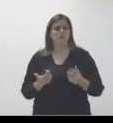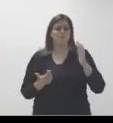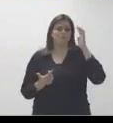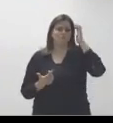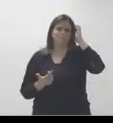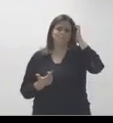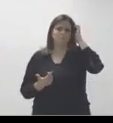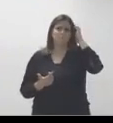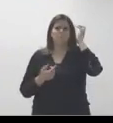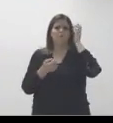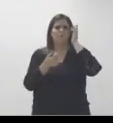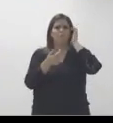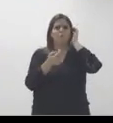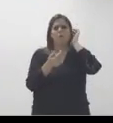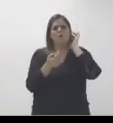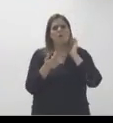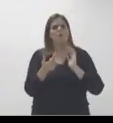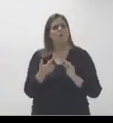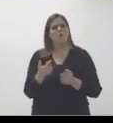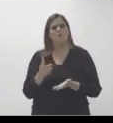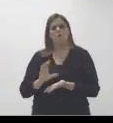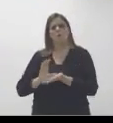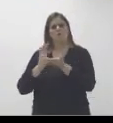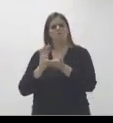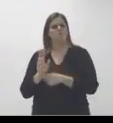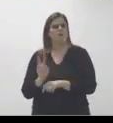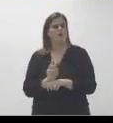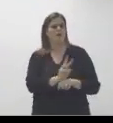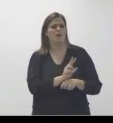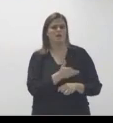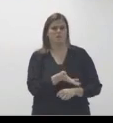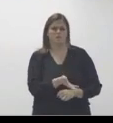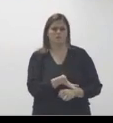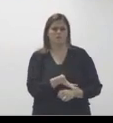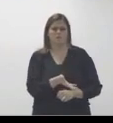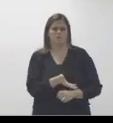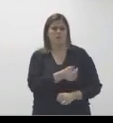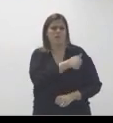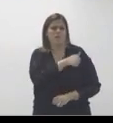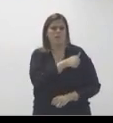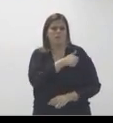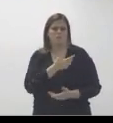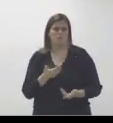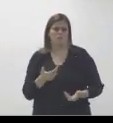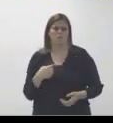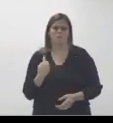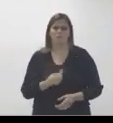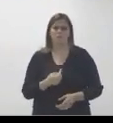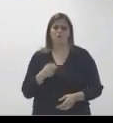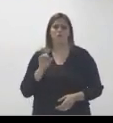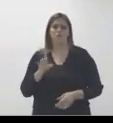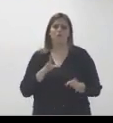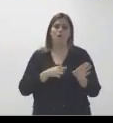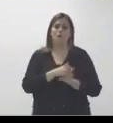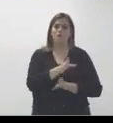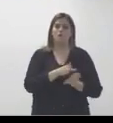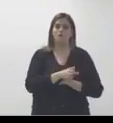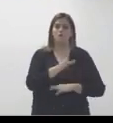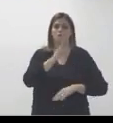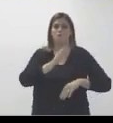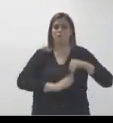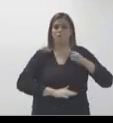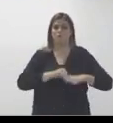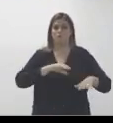não cabe ao conselho fazer a fiscalização do estudantes mas em orientar o professor ea